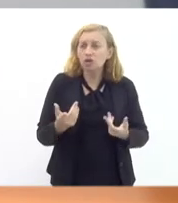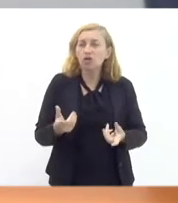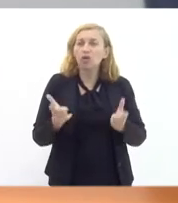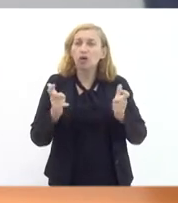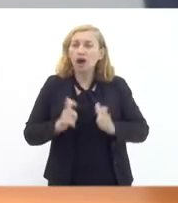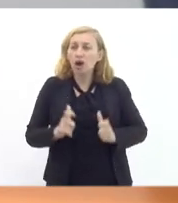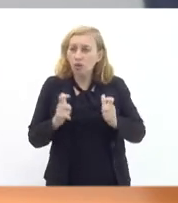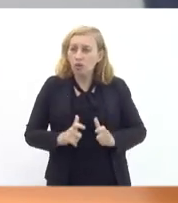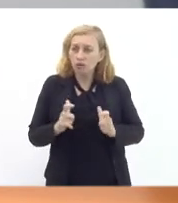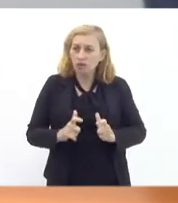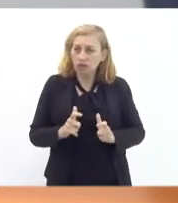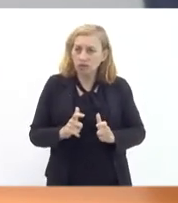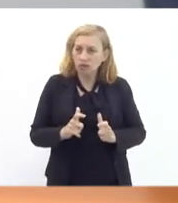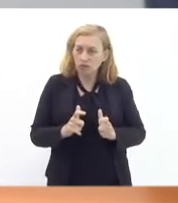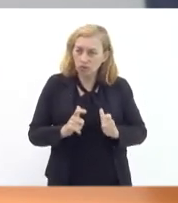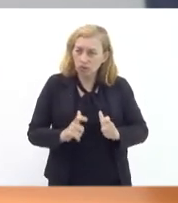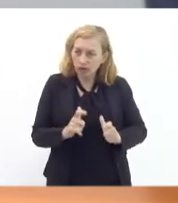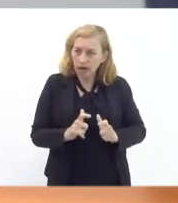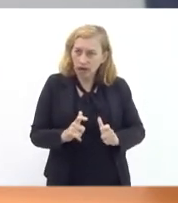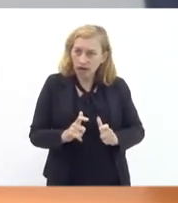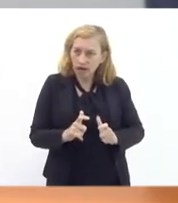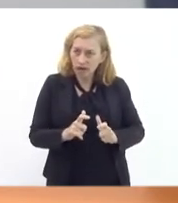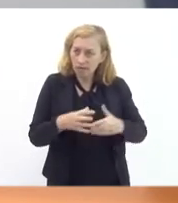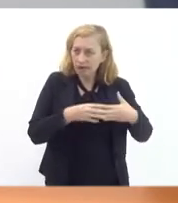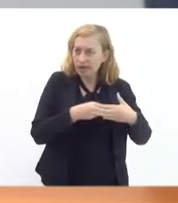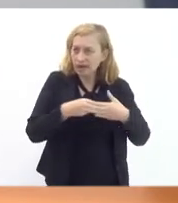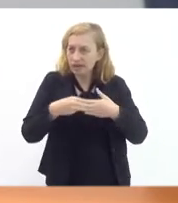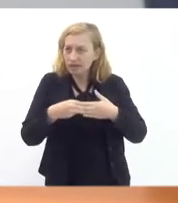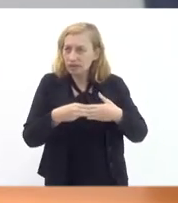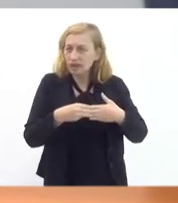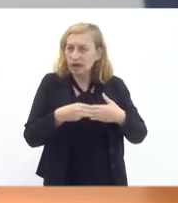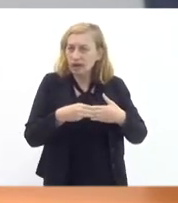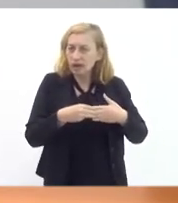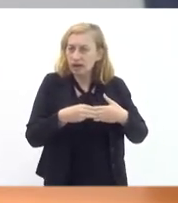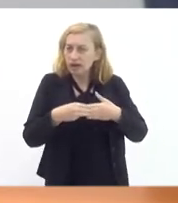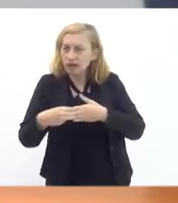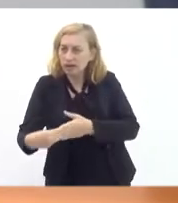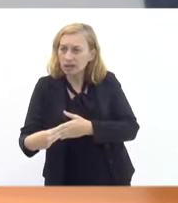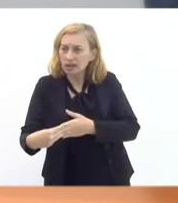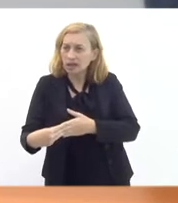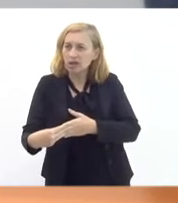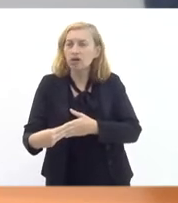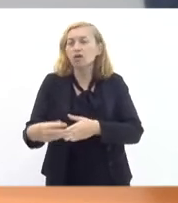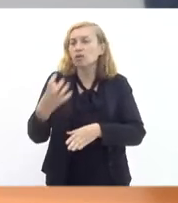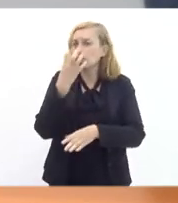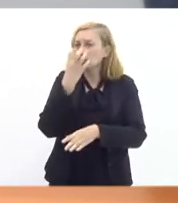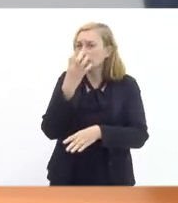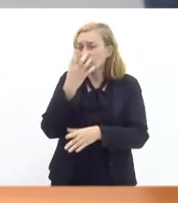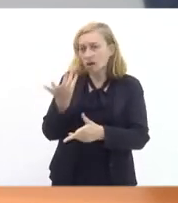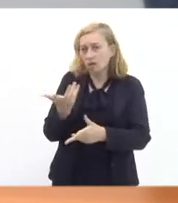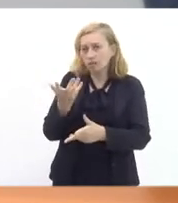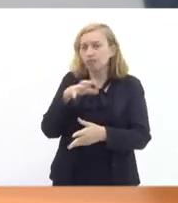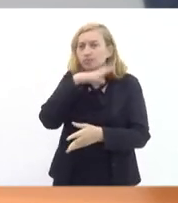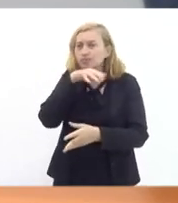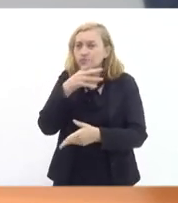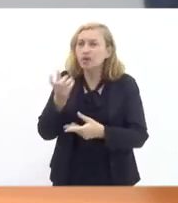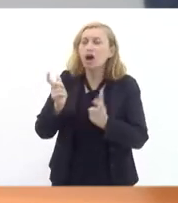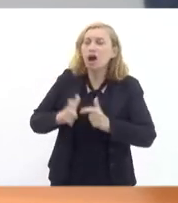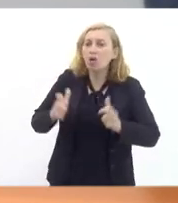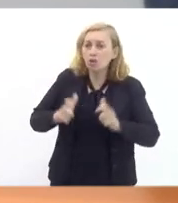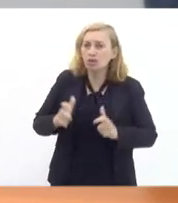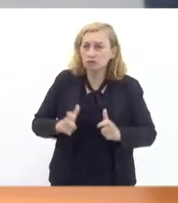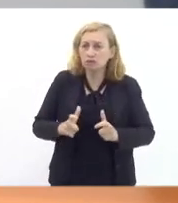animal maltratado. Porque a gente não pode transferir o problema, não pode tirar de maltrato e colocar no outro, num local que